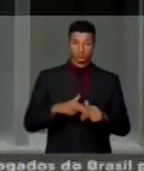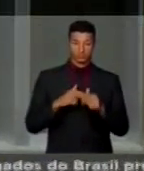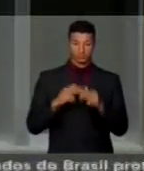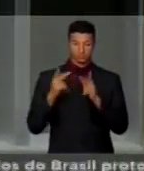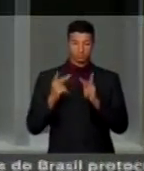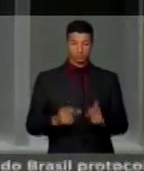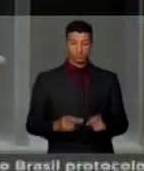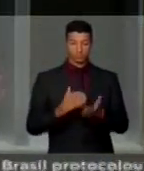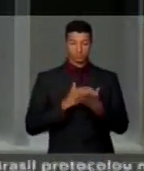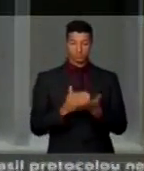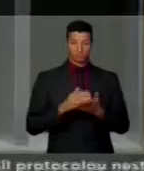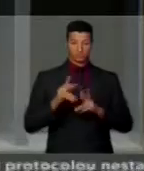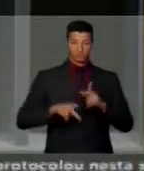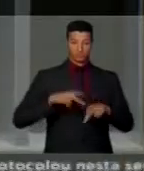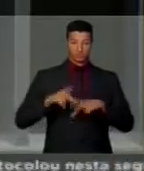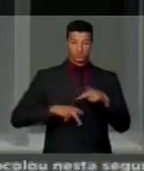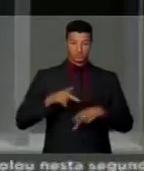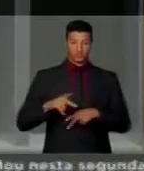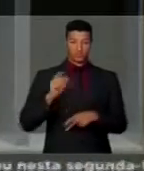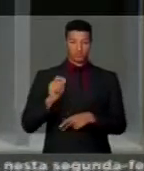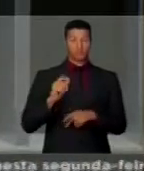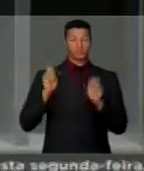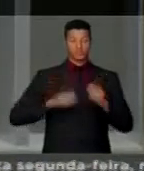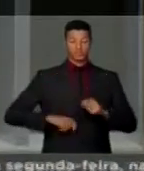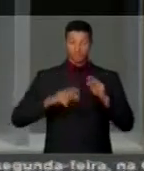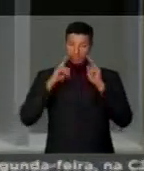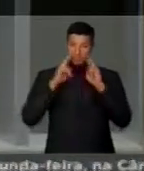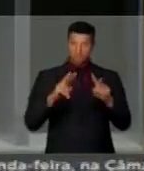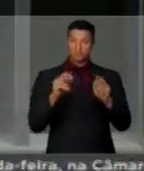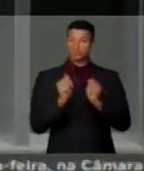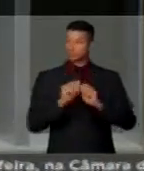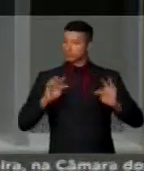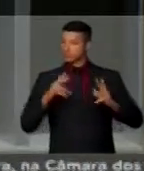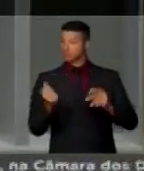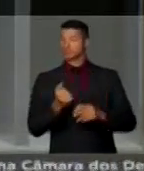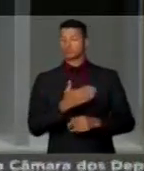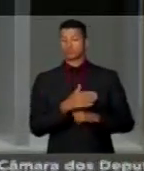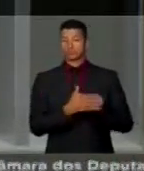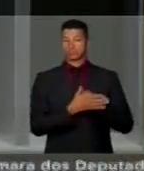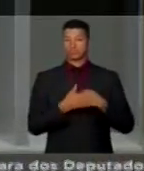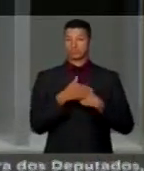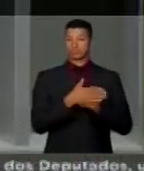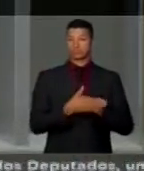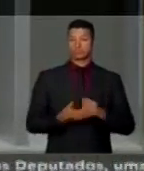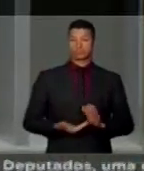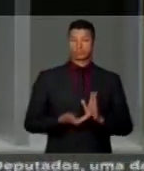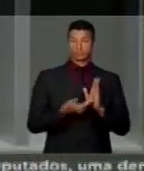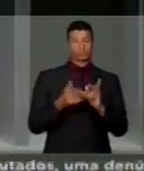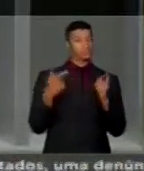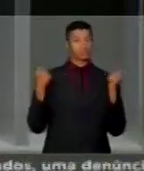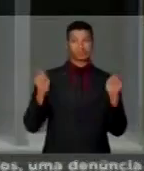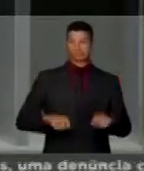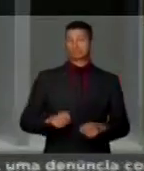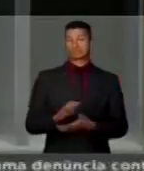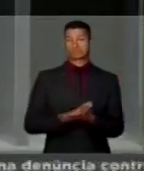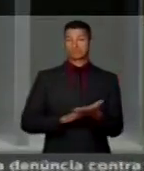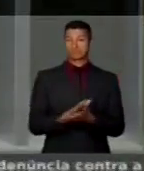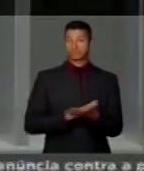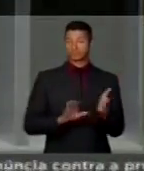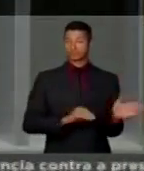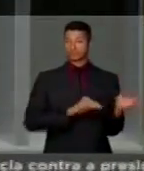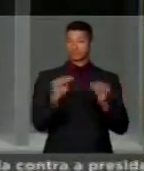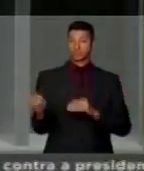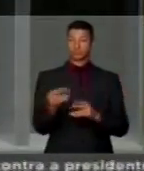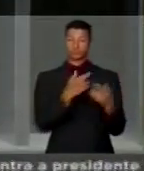um projeto de iniciativa popular e que deve ser vista com todo carinho por essa casa. Não dá mais, senhor presidente, para transferir